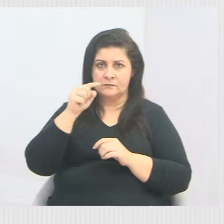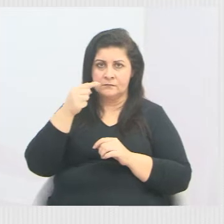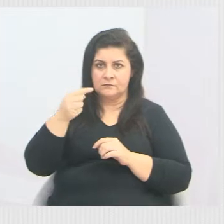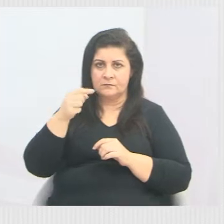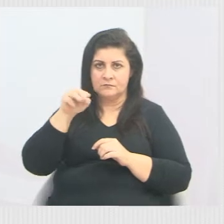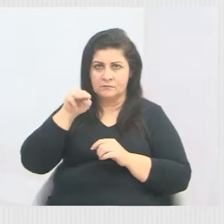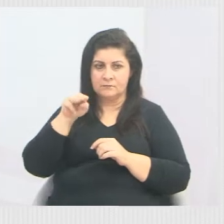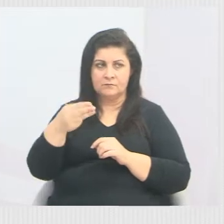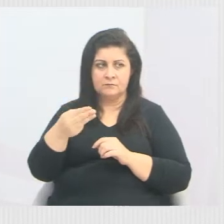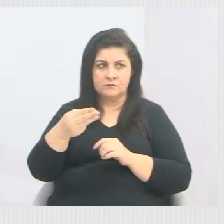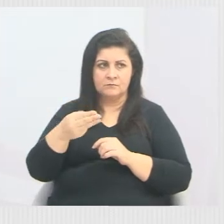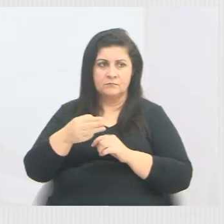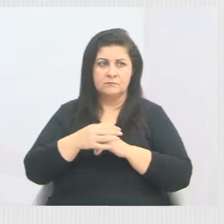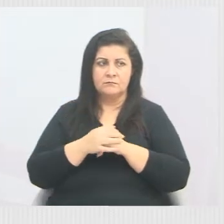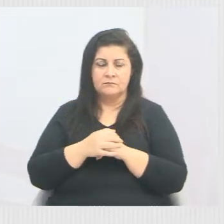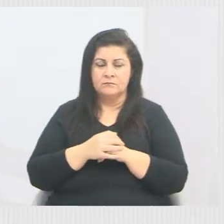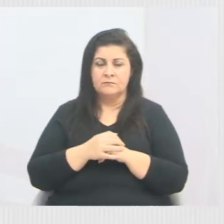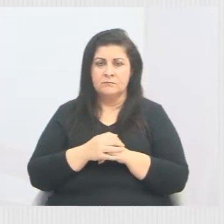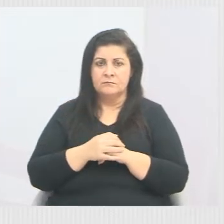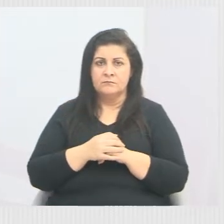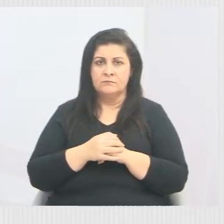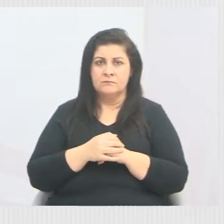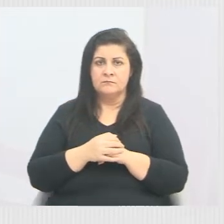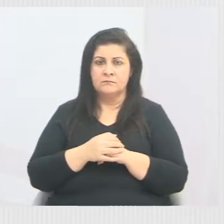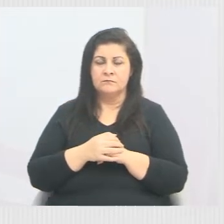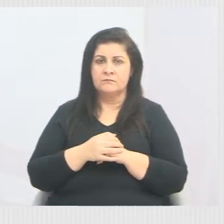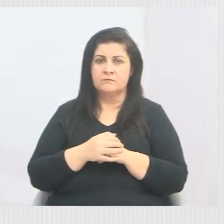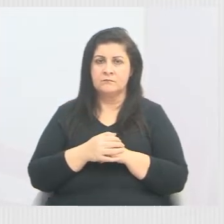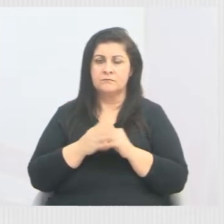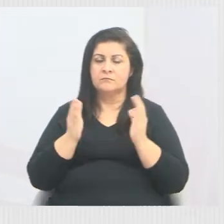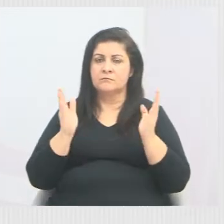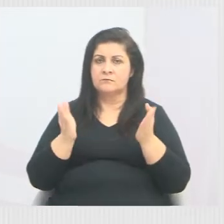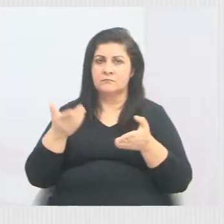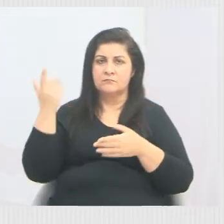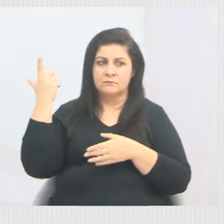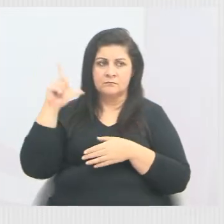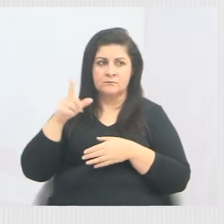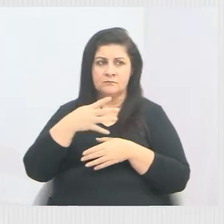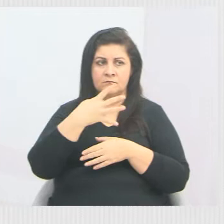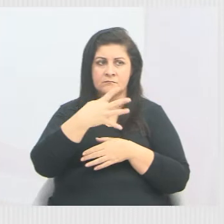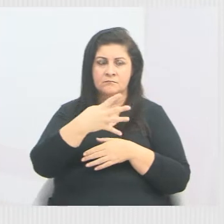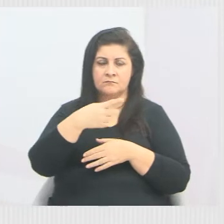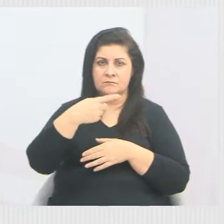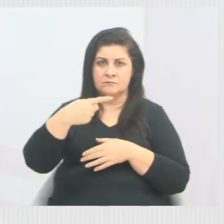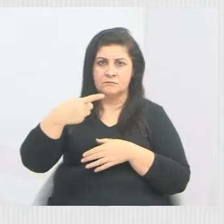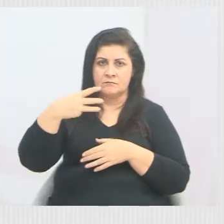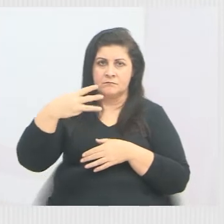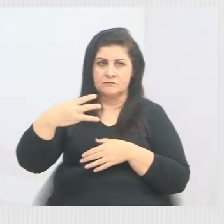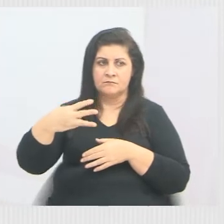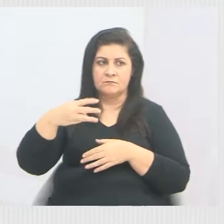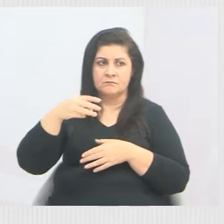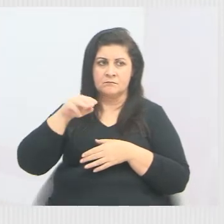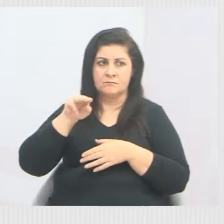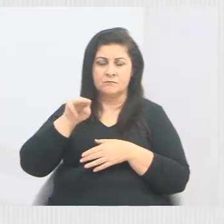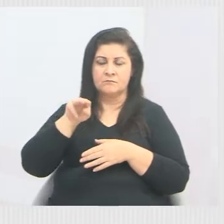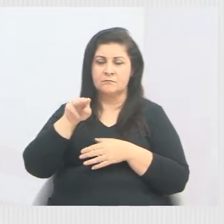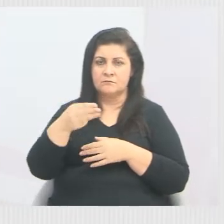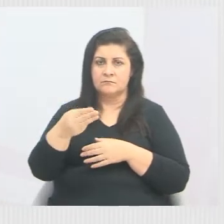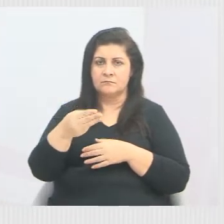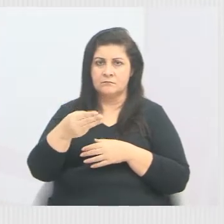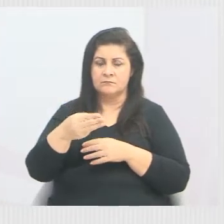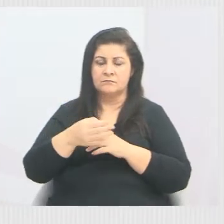1.261.210 previsto para o orçamento de 2021, já temos arrecadado, no primeiro quadrimestre de